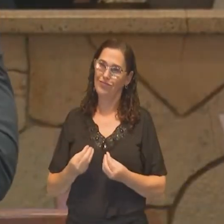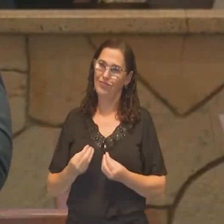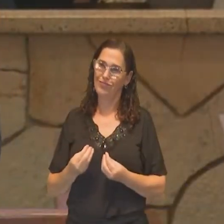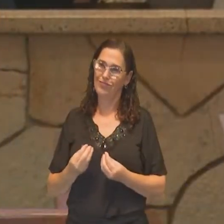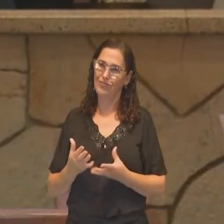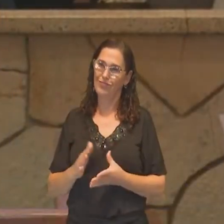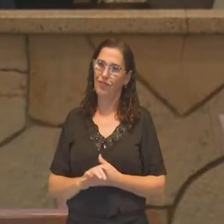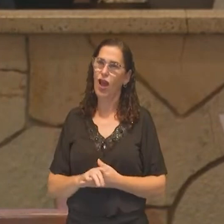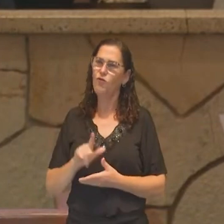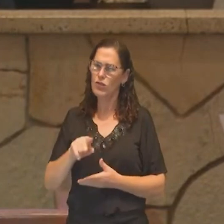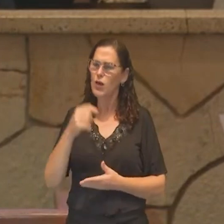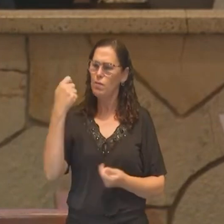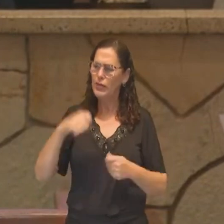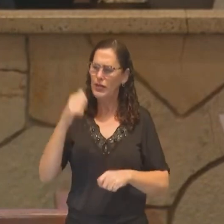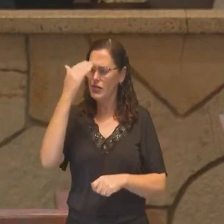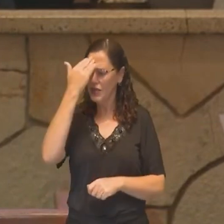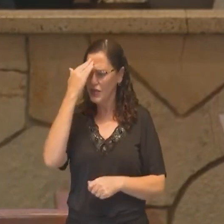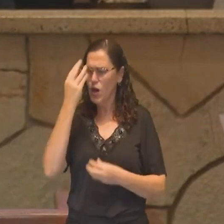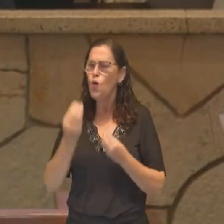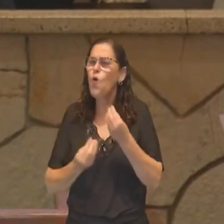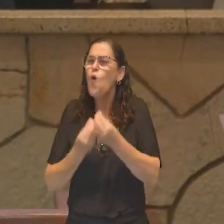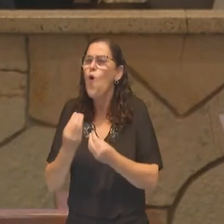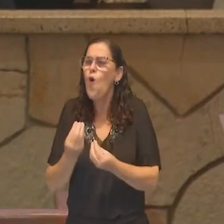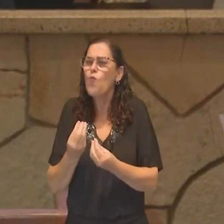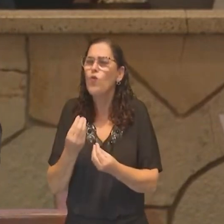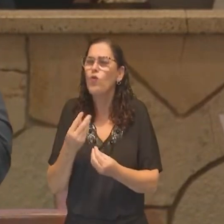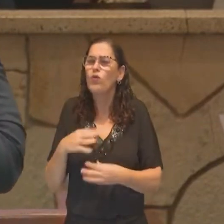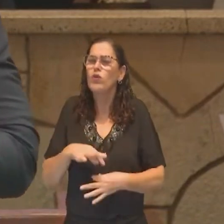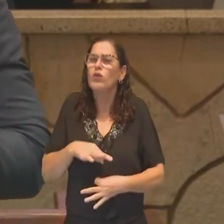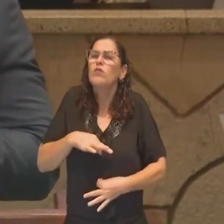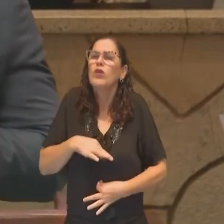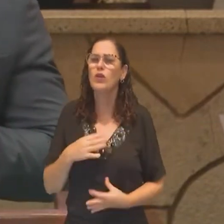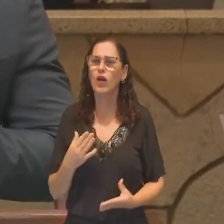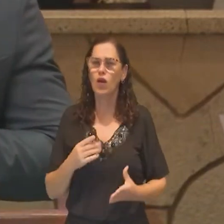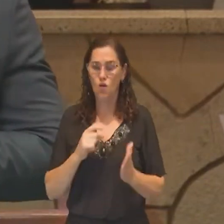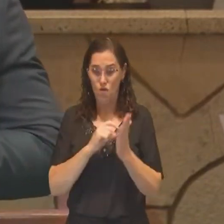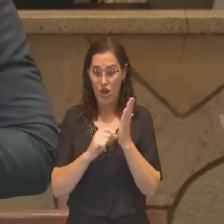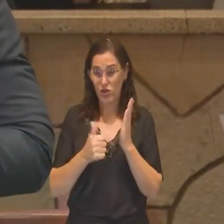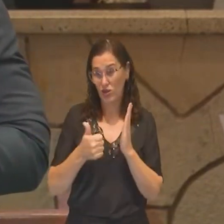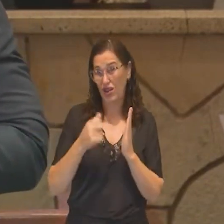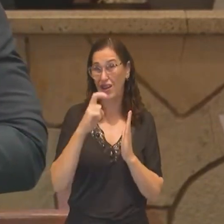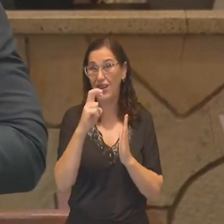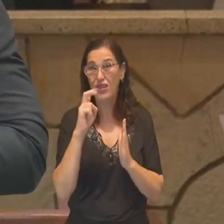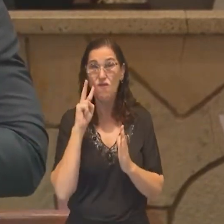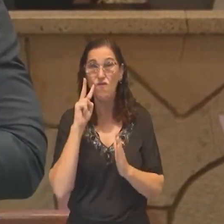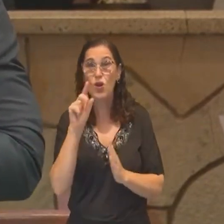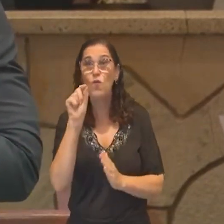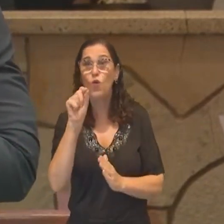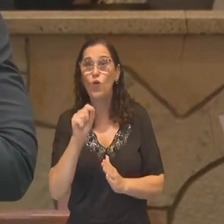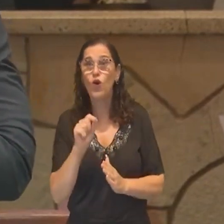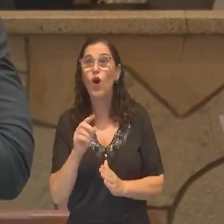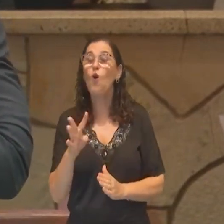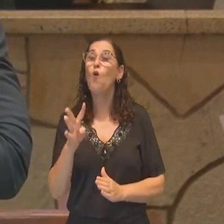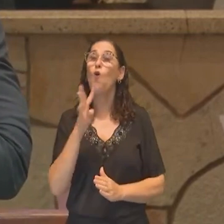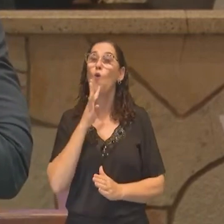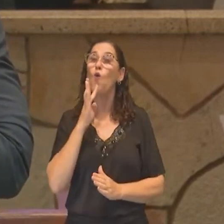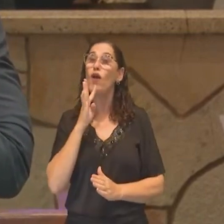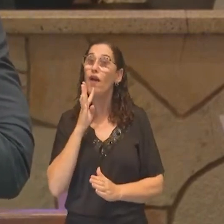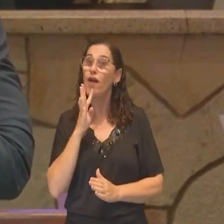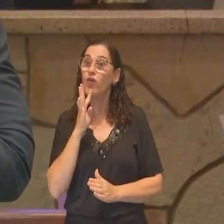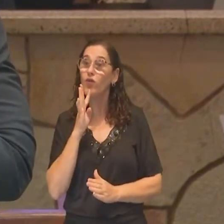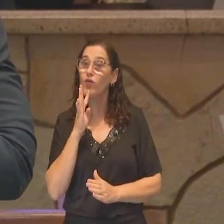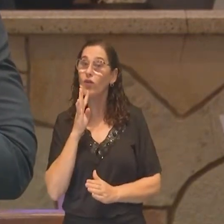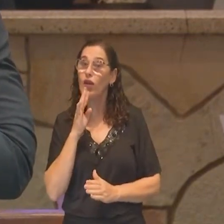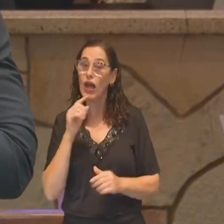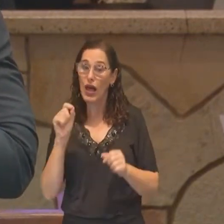Você precisa reconhecer a sua condição espiritual. O verso 15, nós encontramos assim: conheço